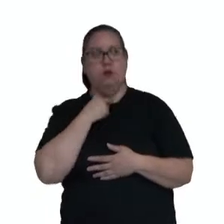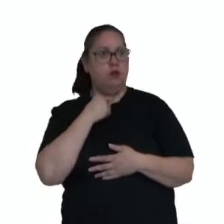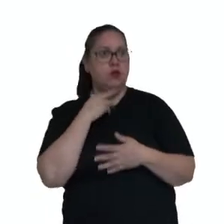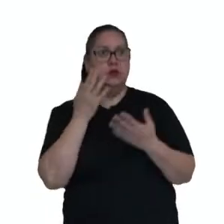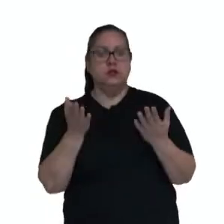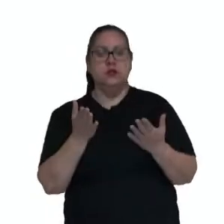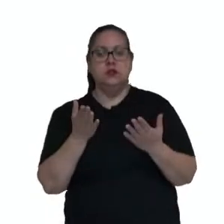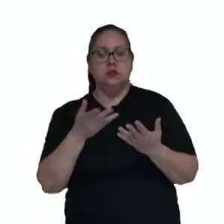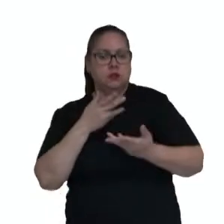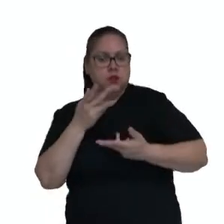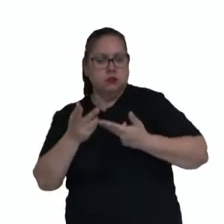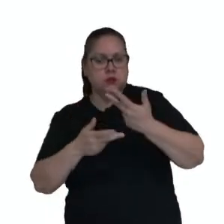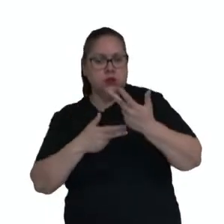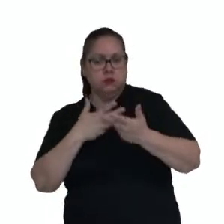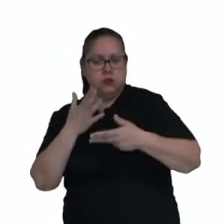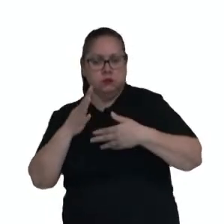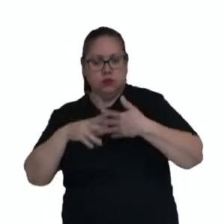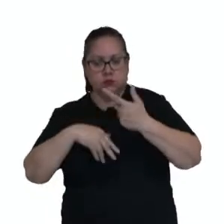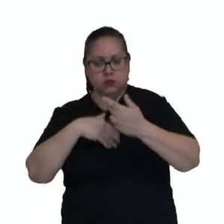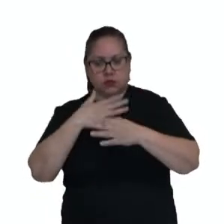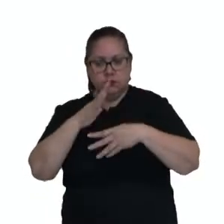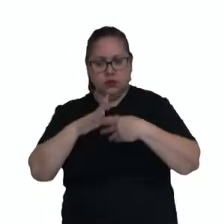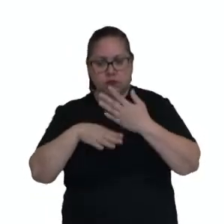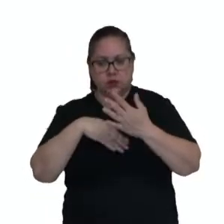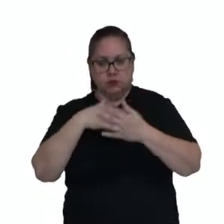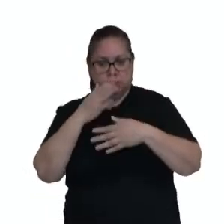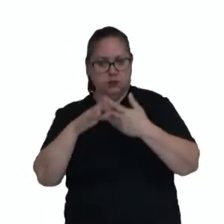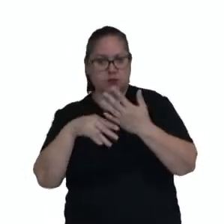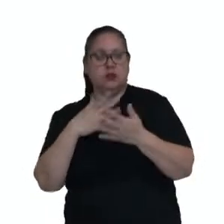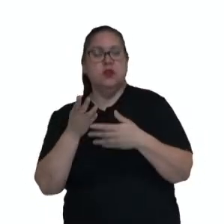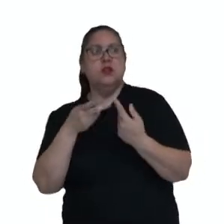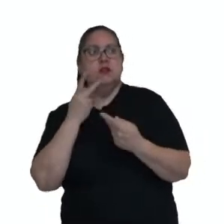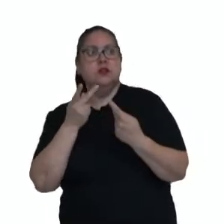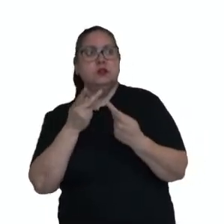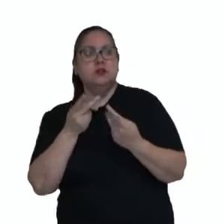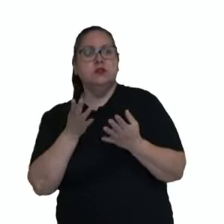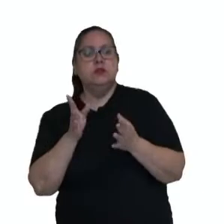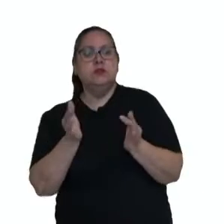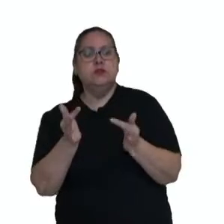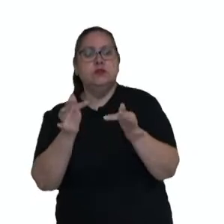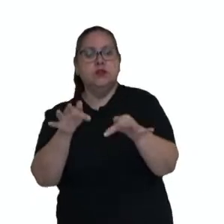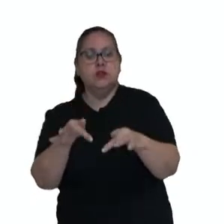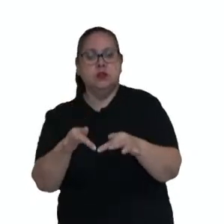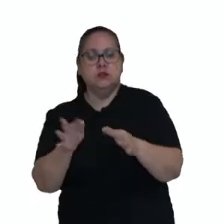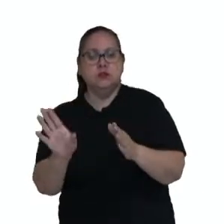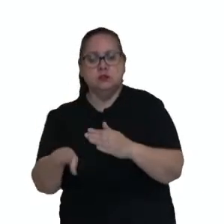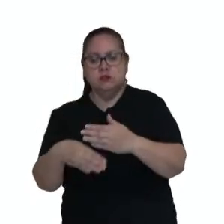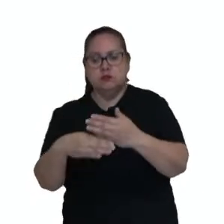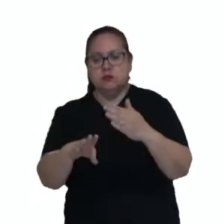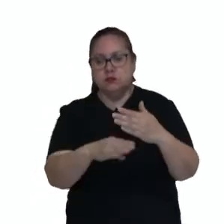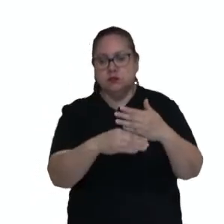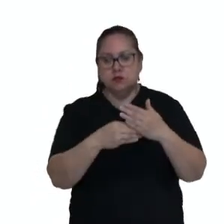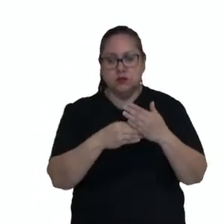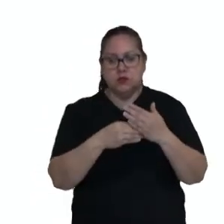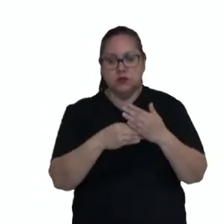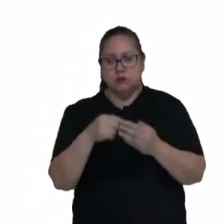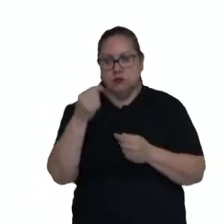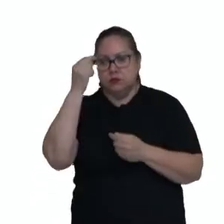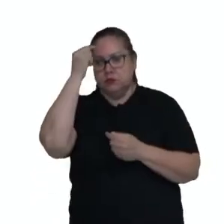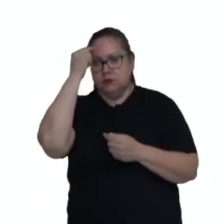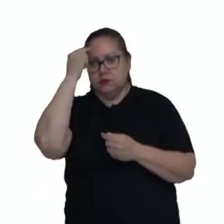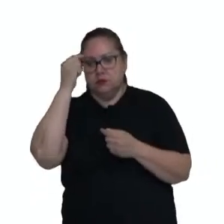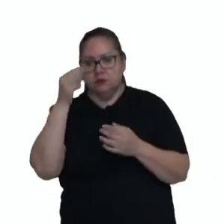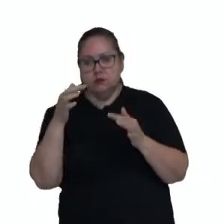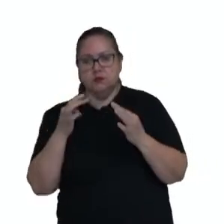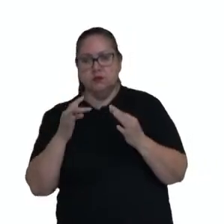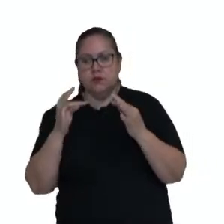A disputatio, desenvolvida pelo filósofo Tomás de Aquino, resulta da adaptação e da depuração da técnica